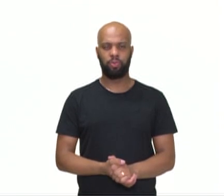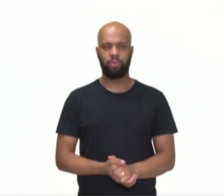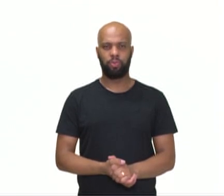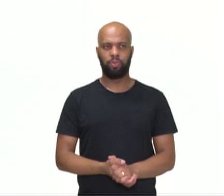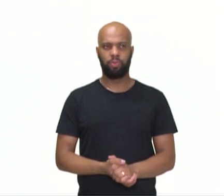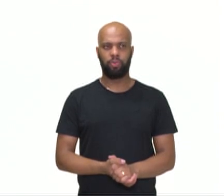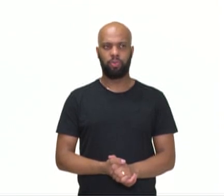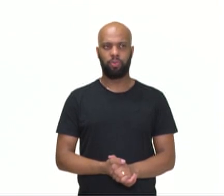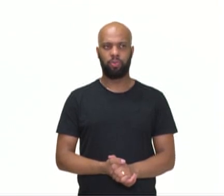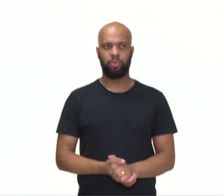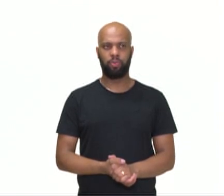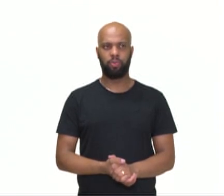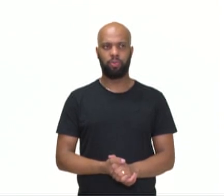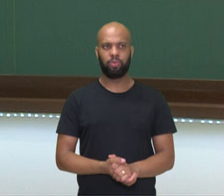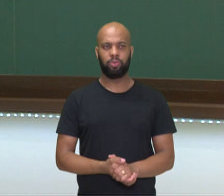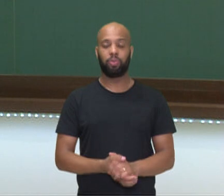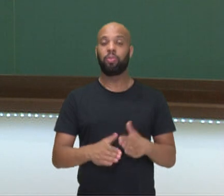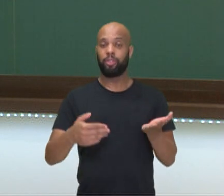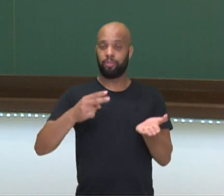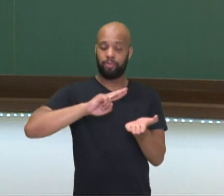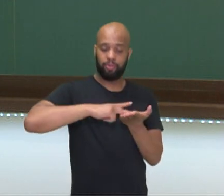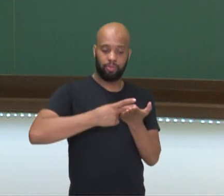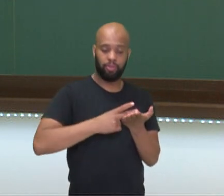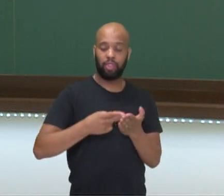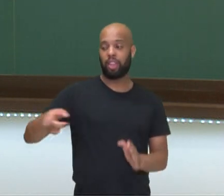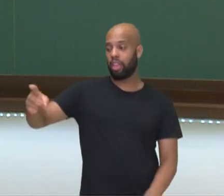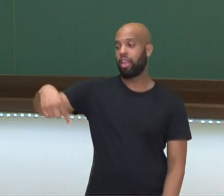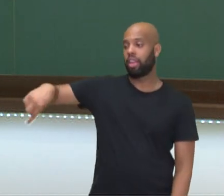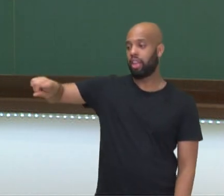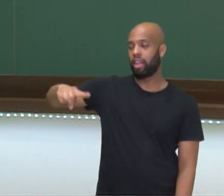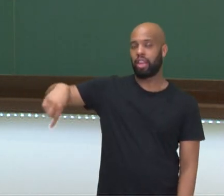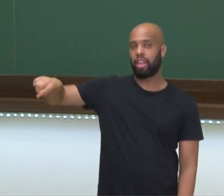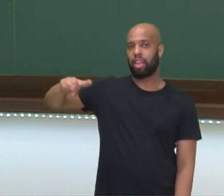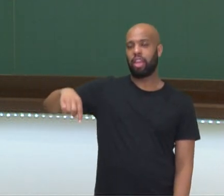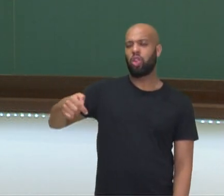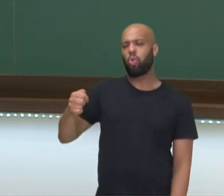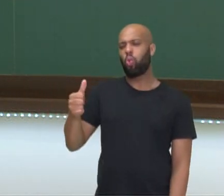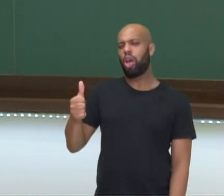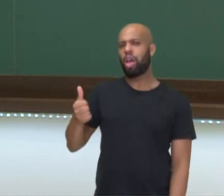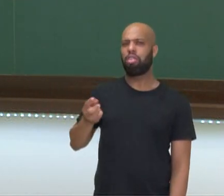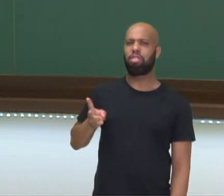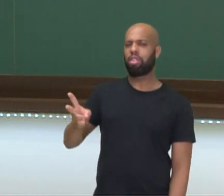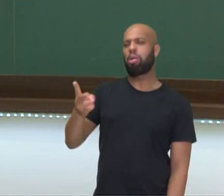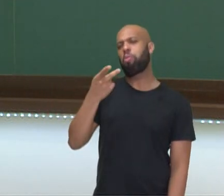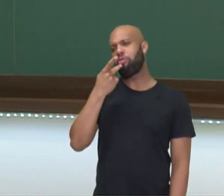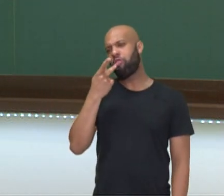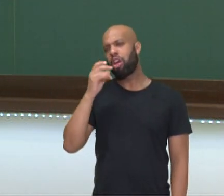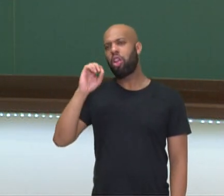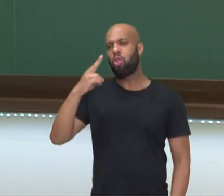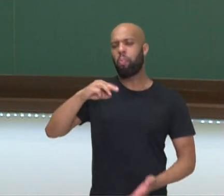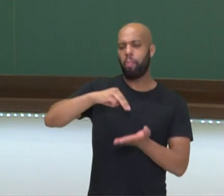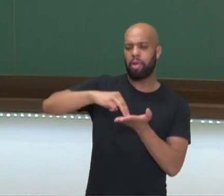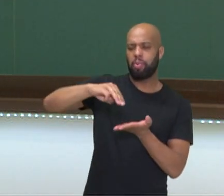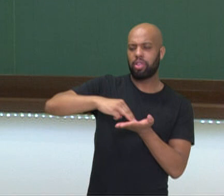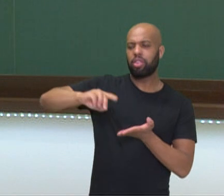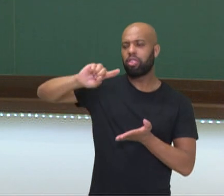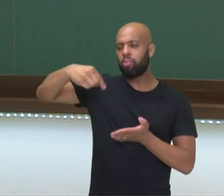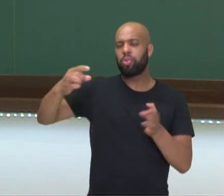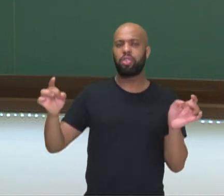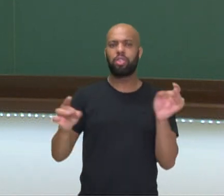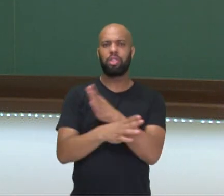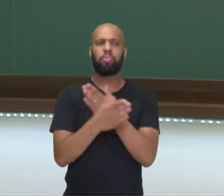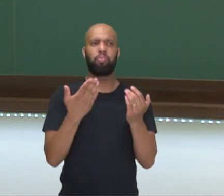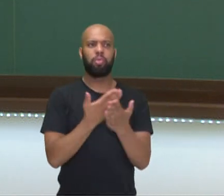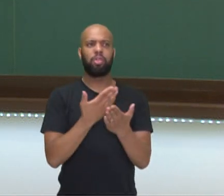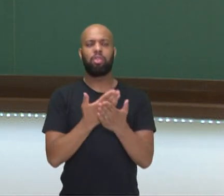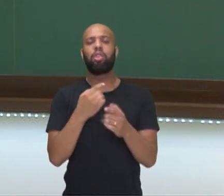from us. Eles geralmente falam ou mandam mensagem por telefone depois da aula, porque eles moram